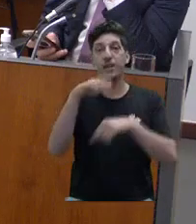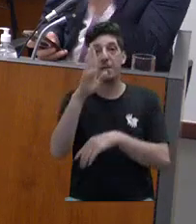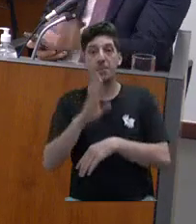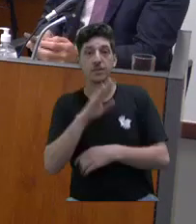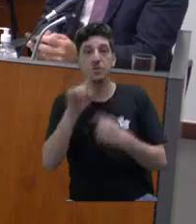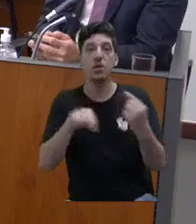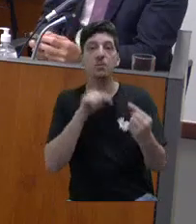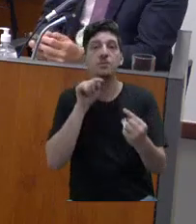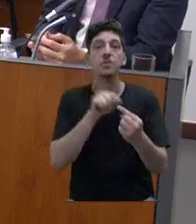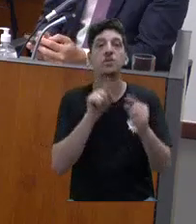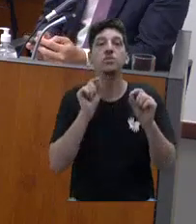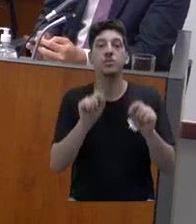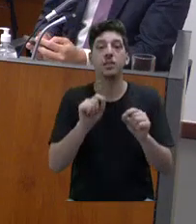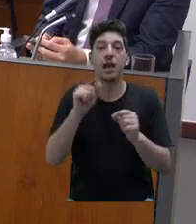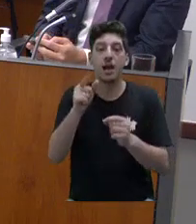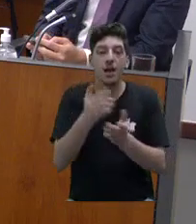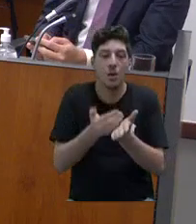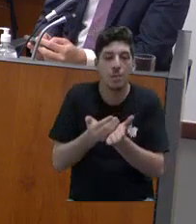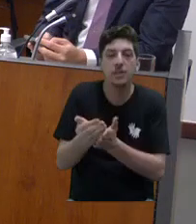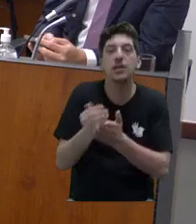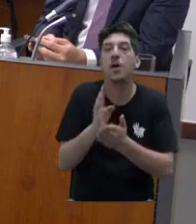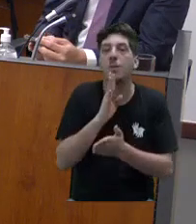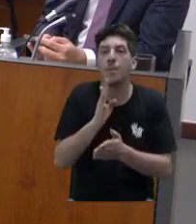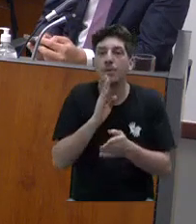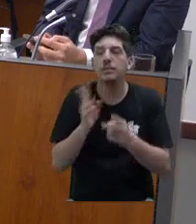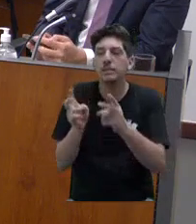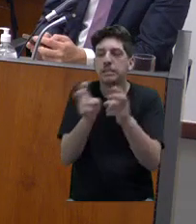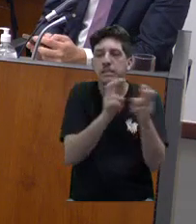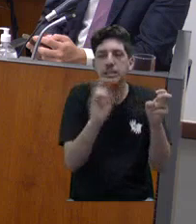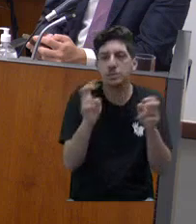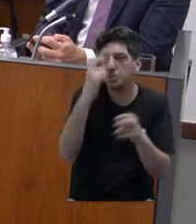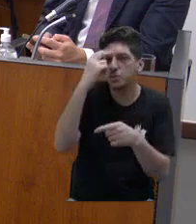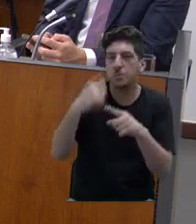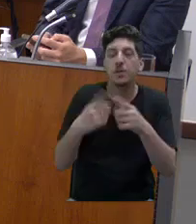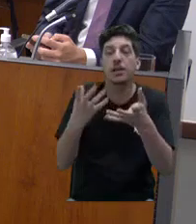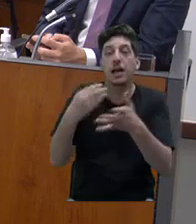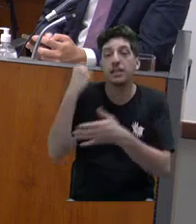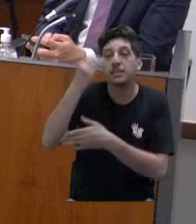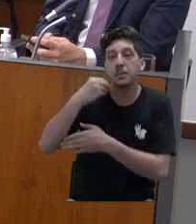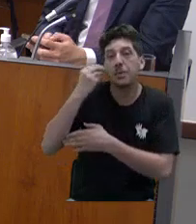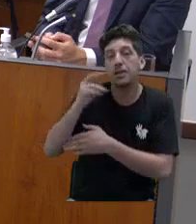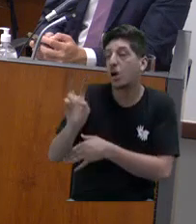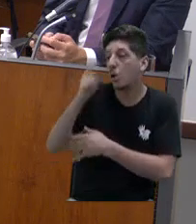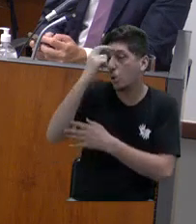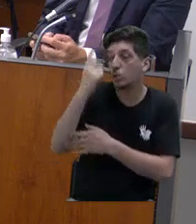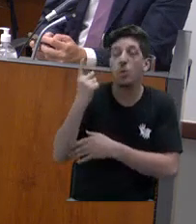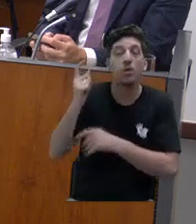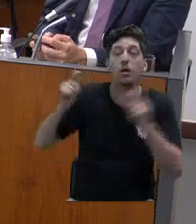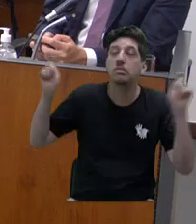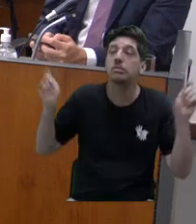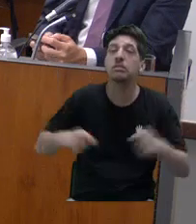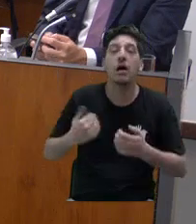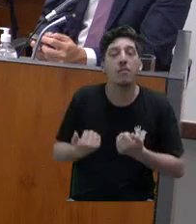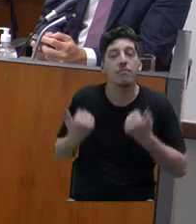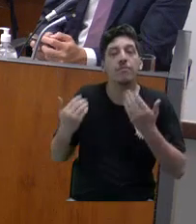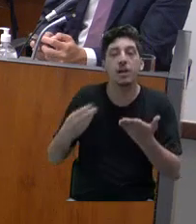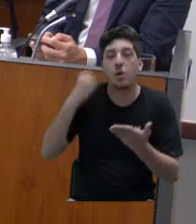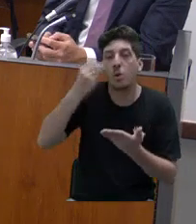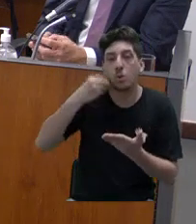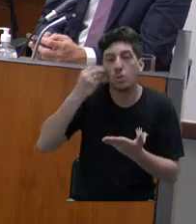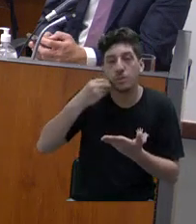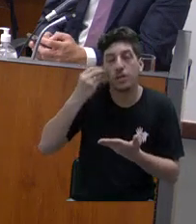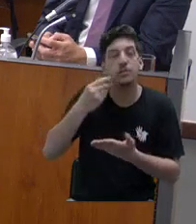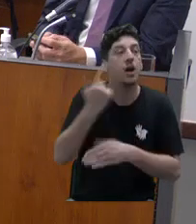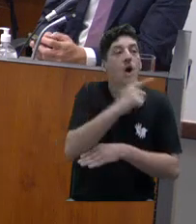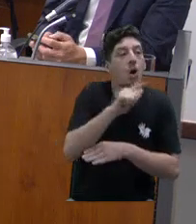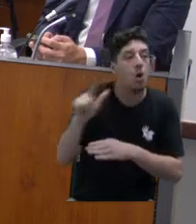para uma imersão cultural, porque as pessoas buscam experiência, e a cultura é a única capaz de dar experiência, nenhum outro.